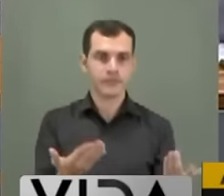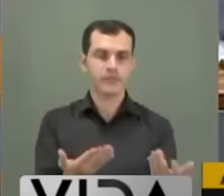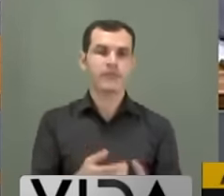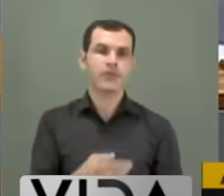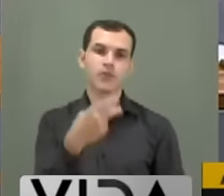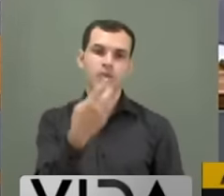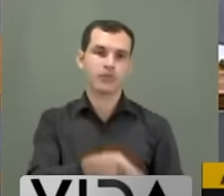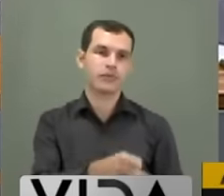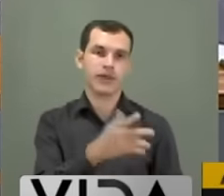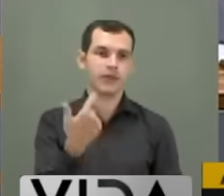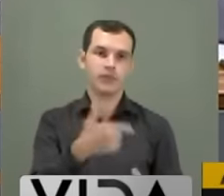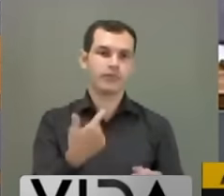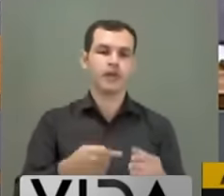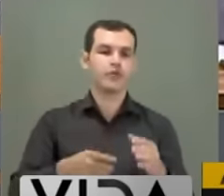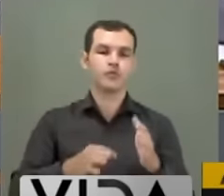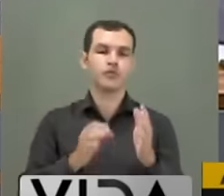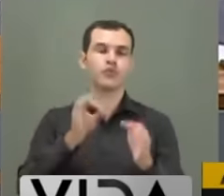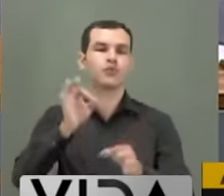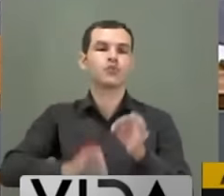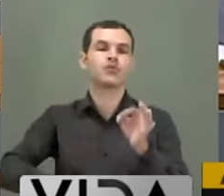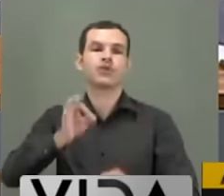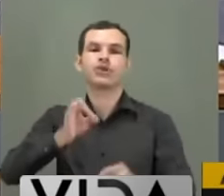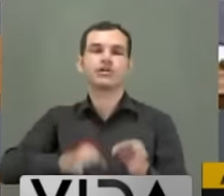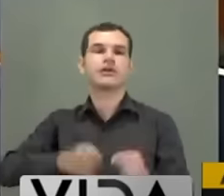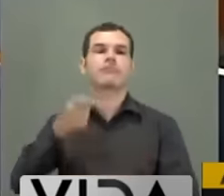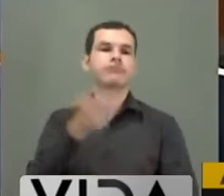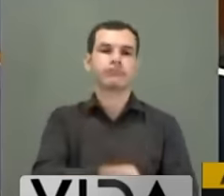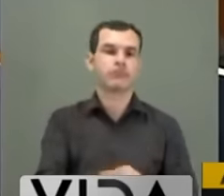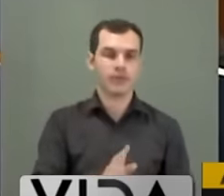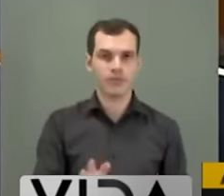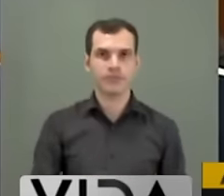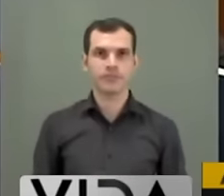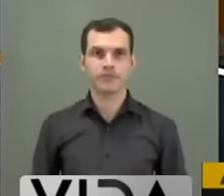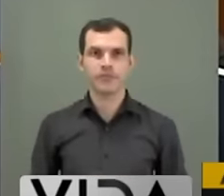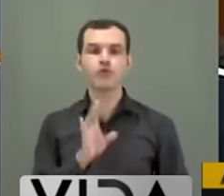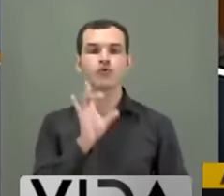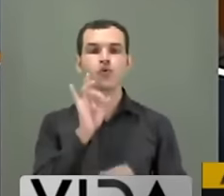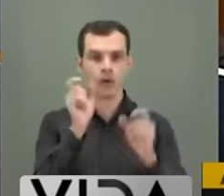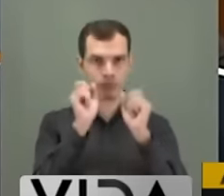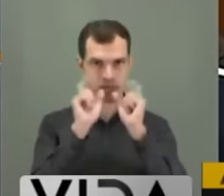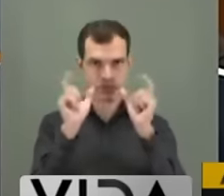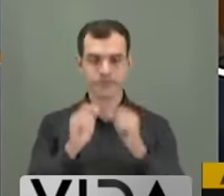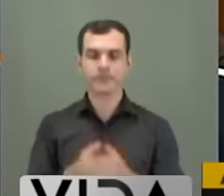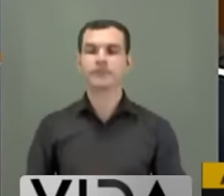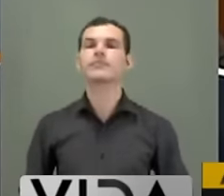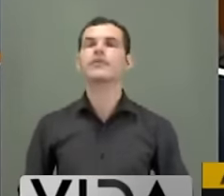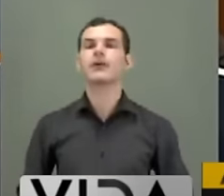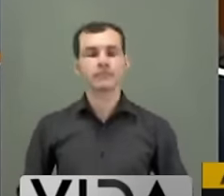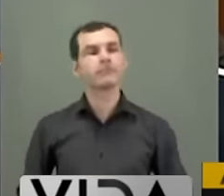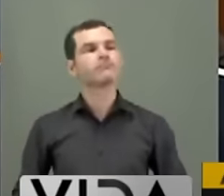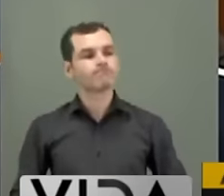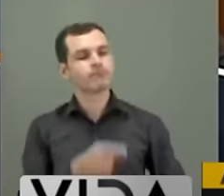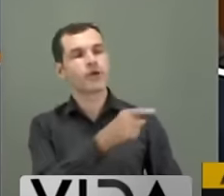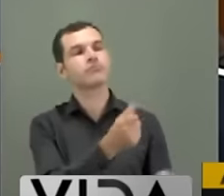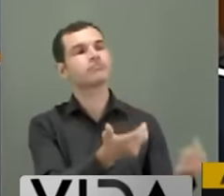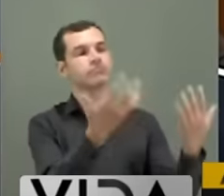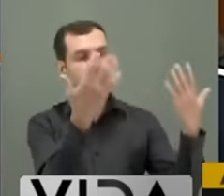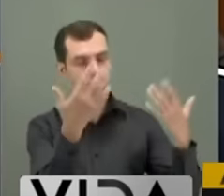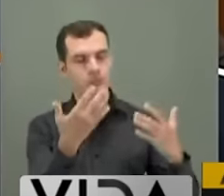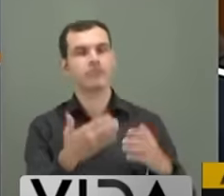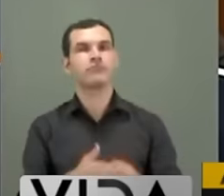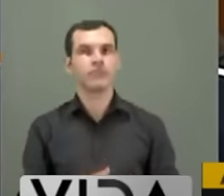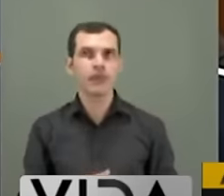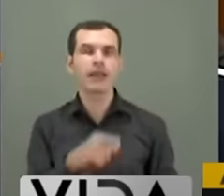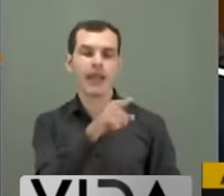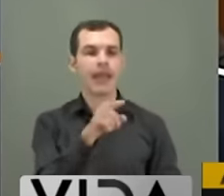vamos, Ele está no alerta. eu vou na linha que Vossa Senhoria está expondo aqui. Ele estava numa relação de